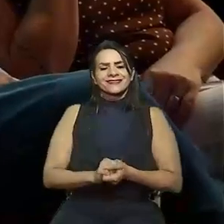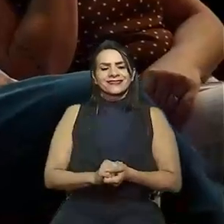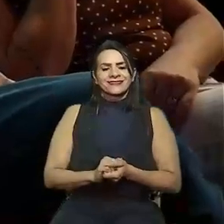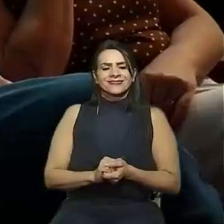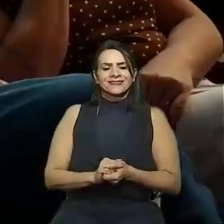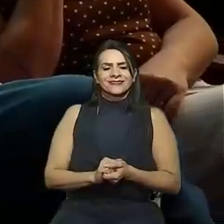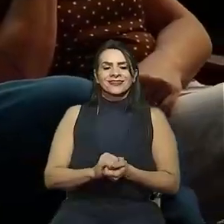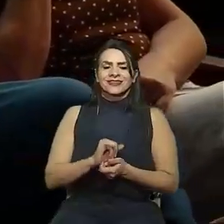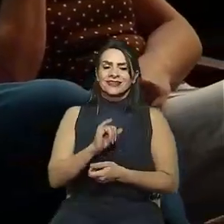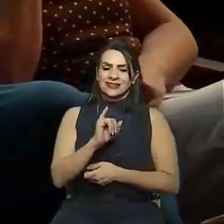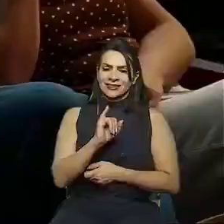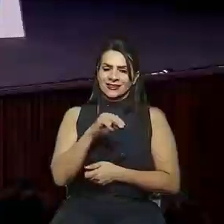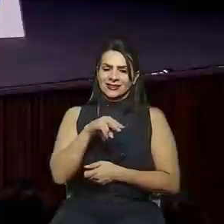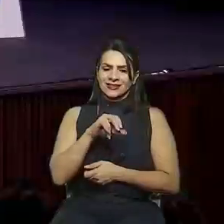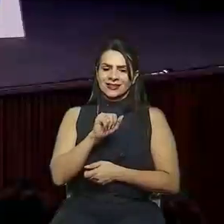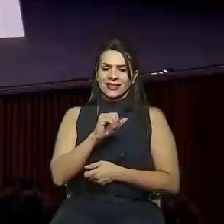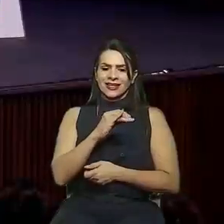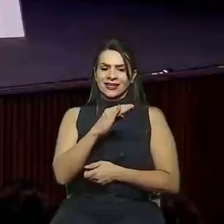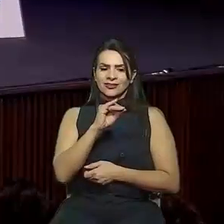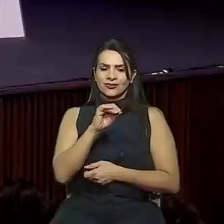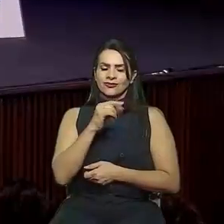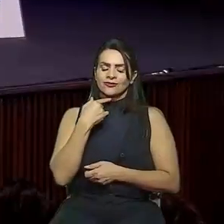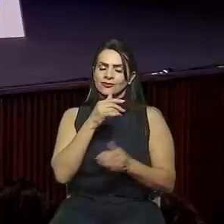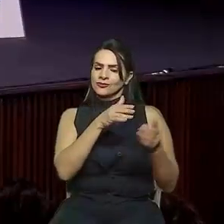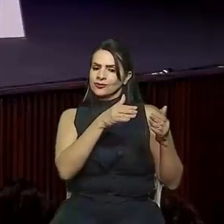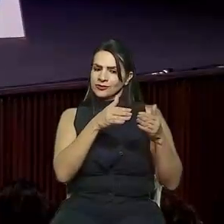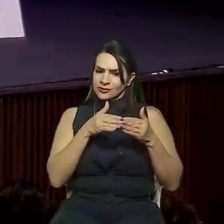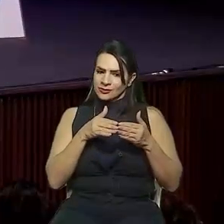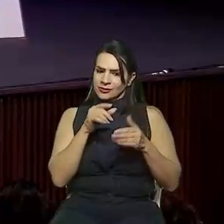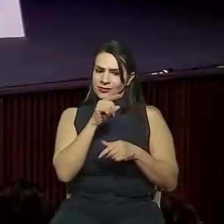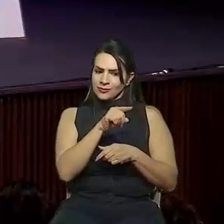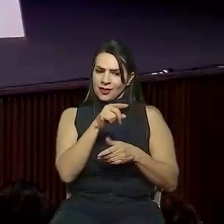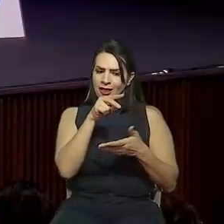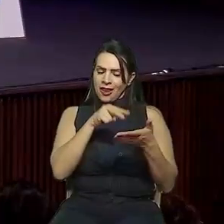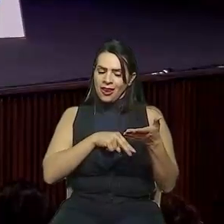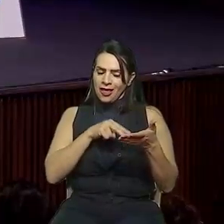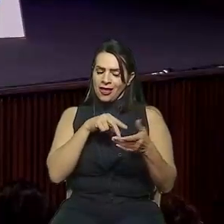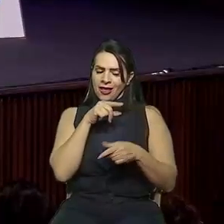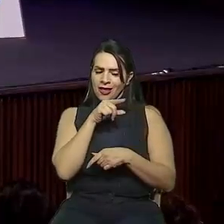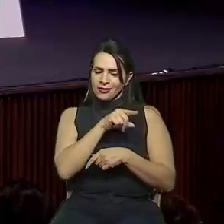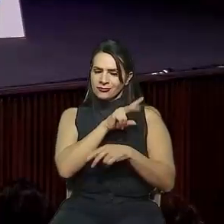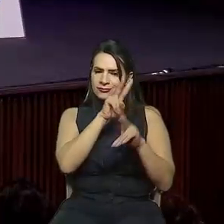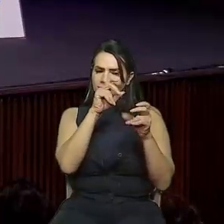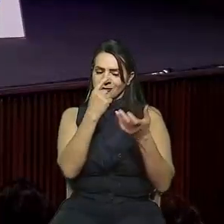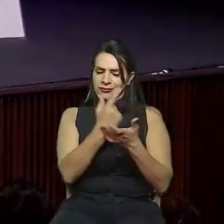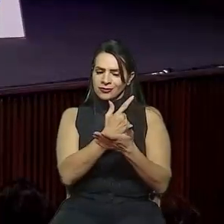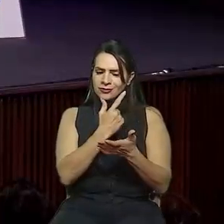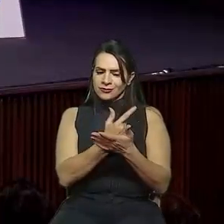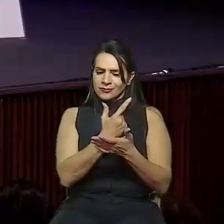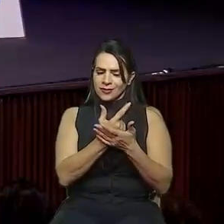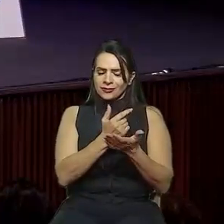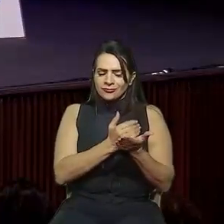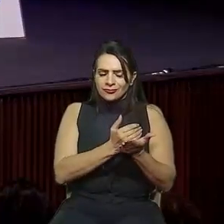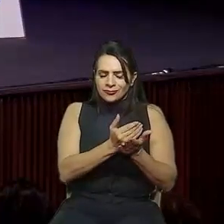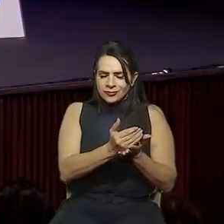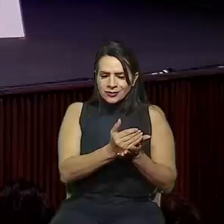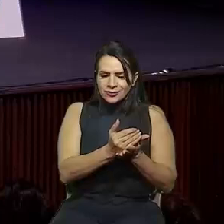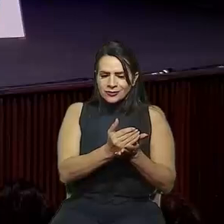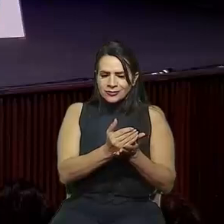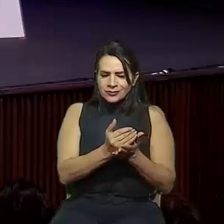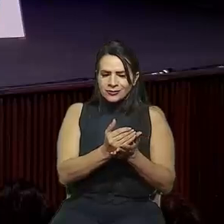Inácio, eu vou te pedir licença para ler um trecho do seu romance Zero, bem o iniciozinho dele.